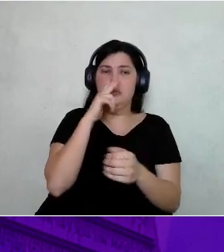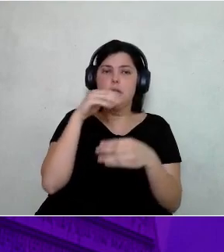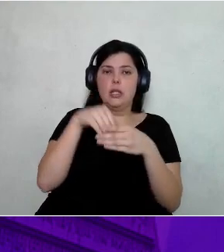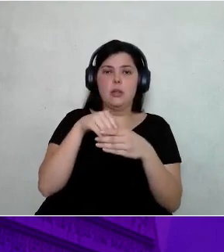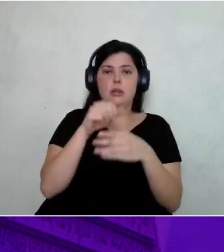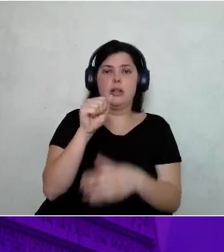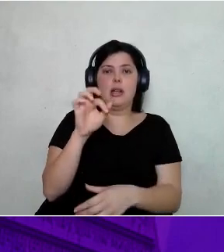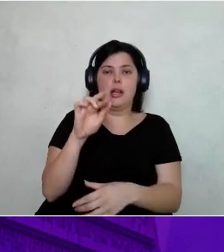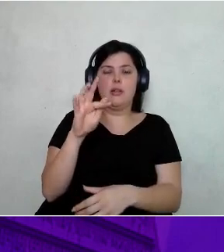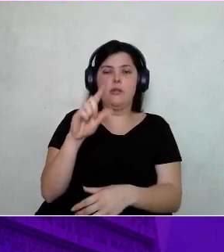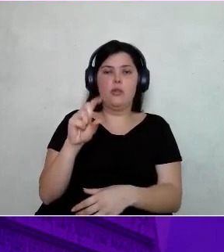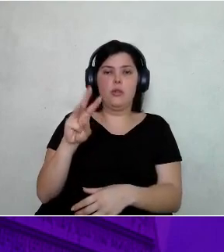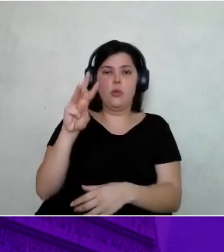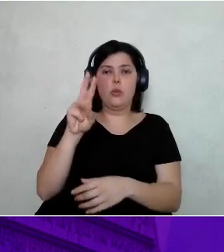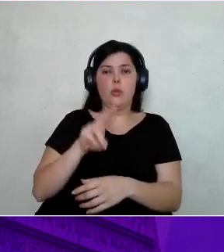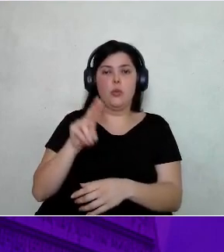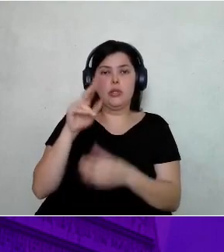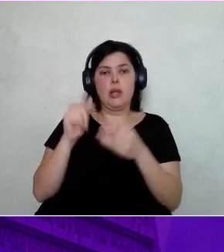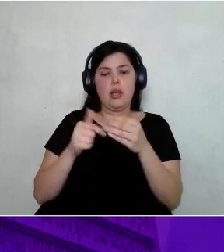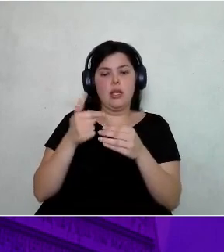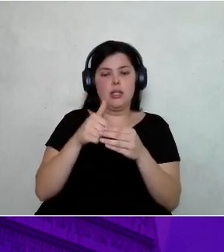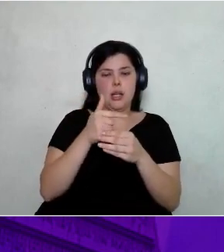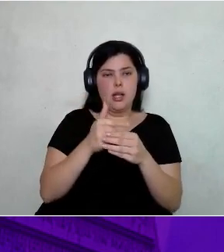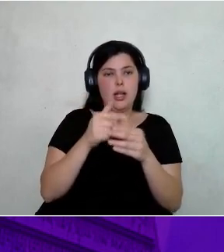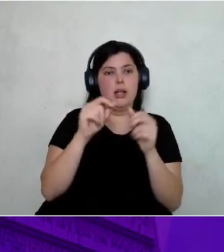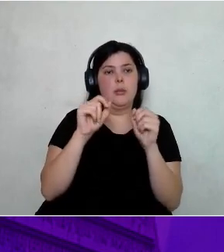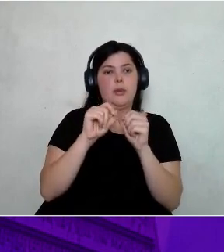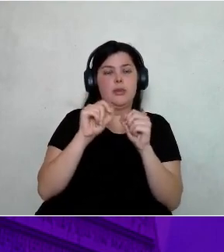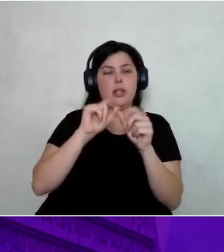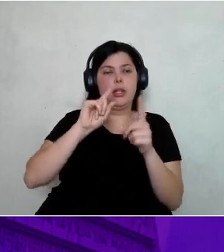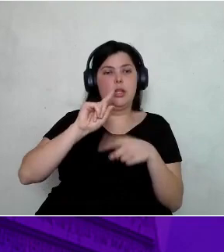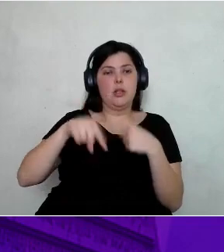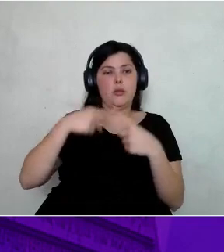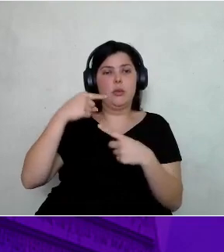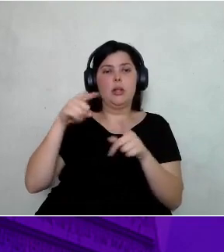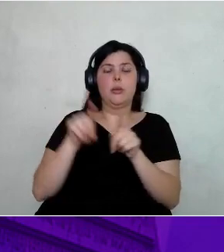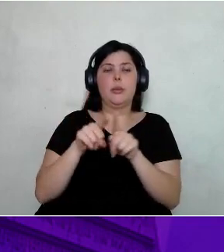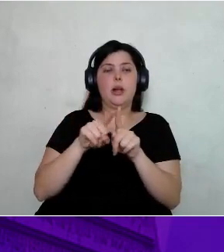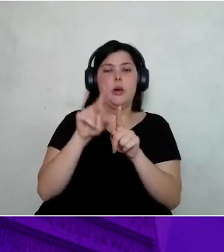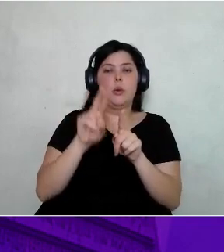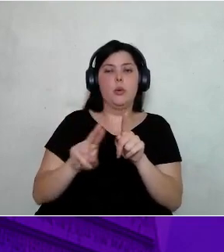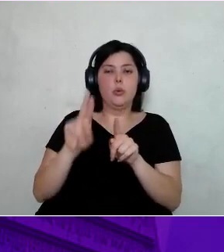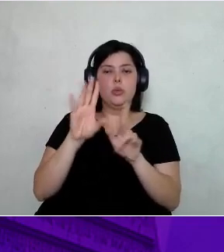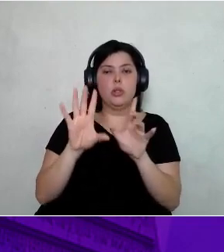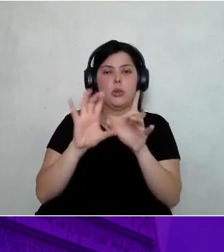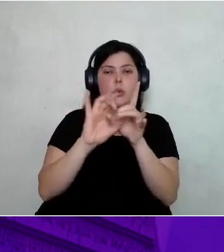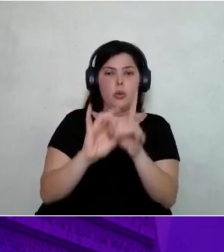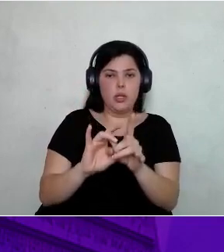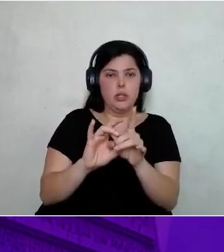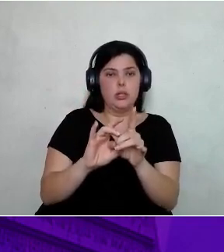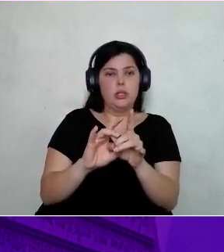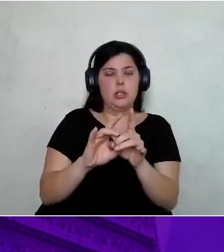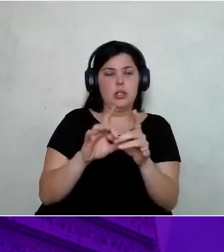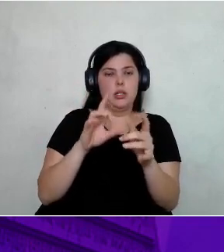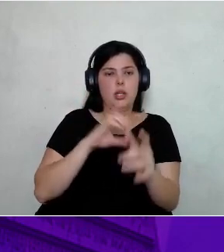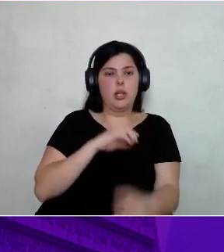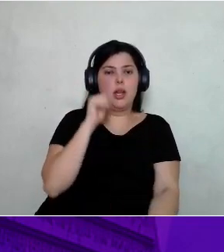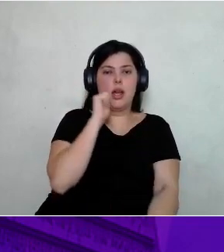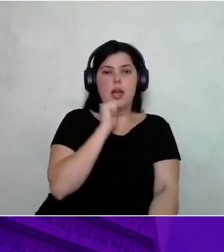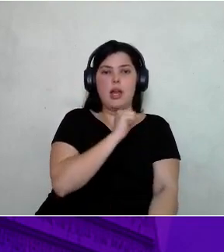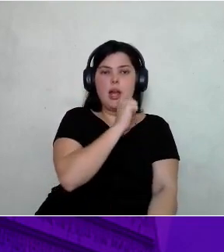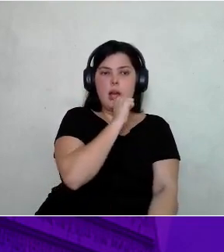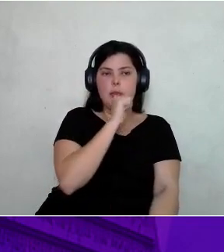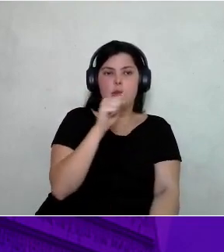usando ali SQL para fazer essas transformações. E aí ele usa também uma conectividade que ele tem com a Amazon Athena.